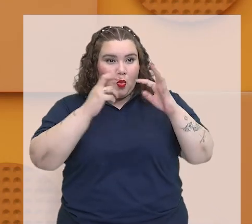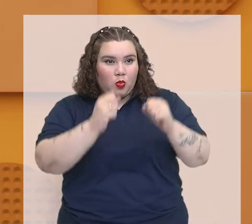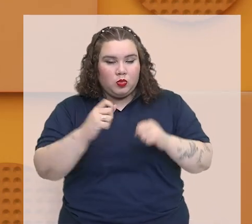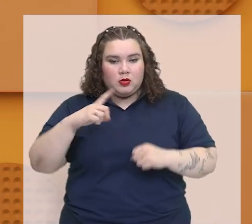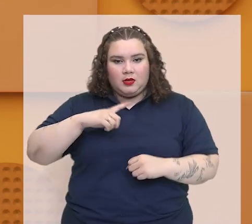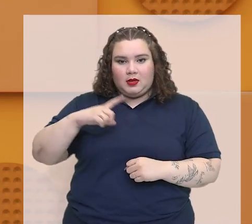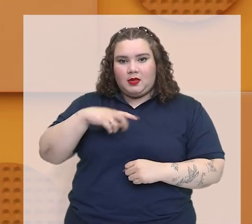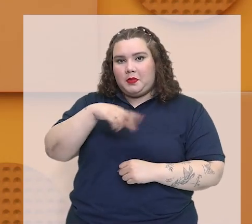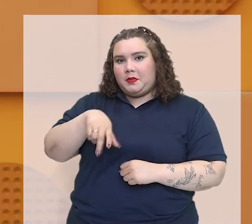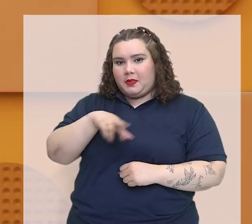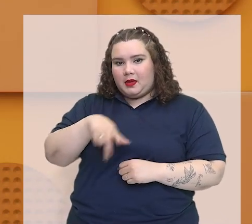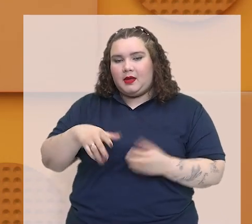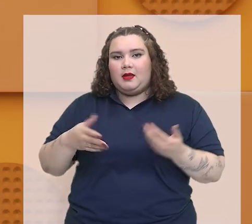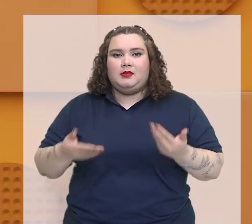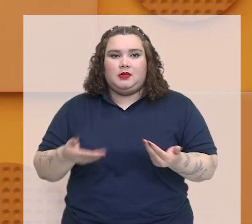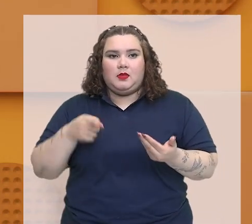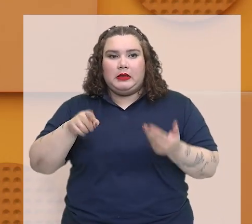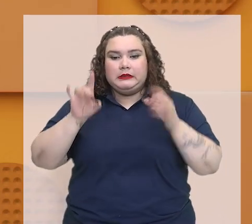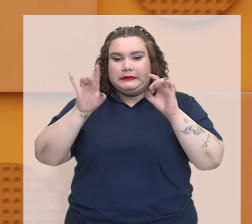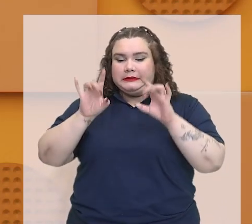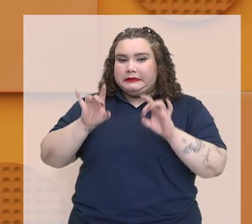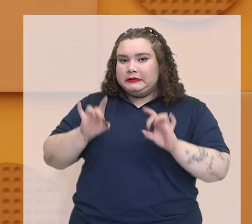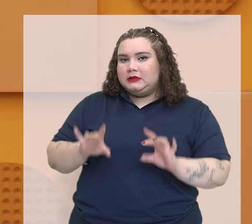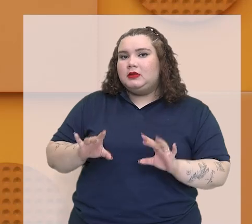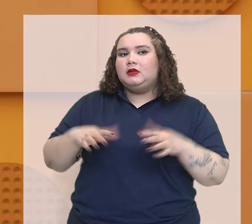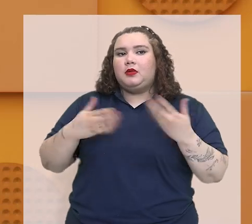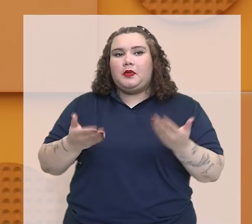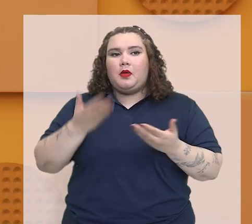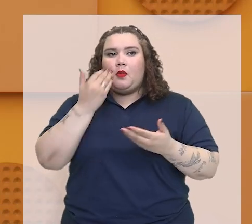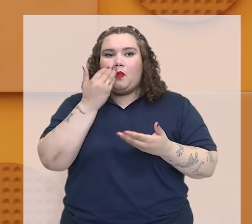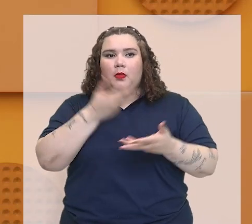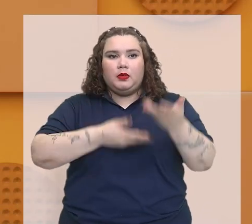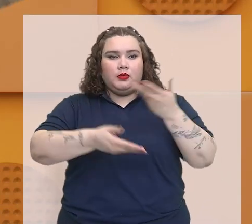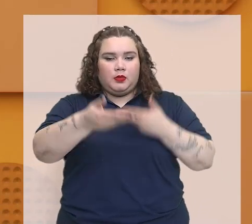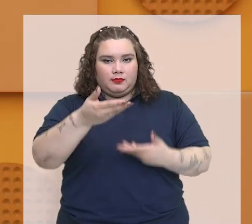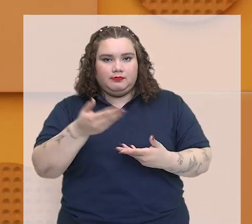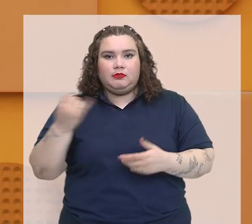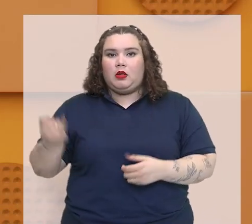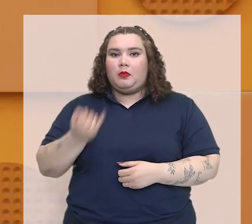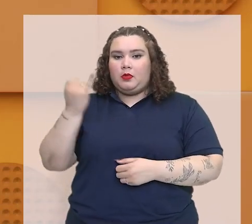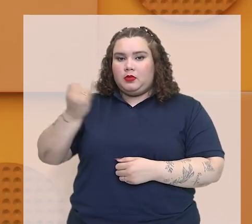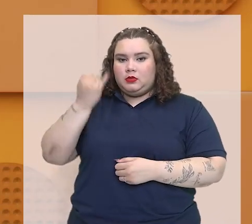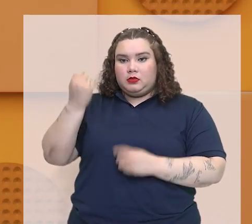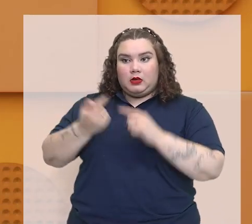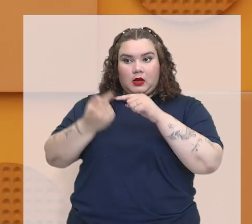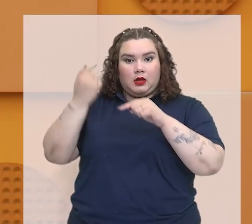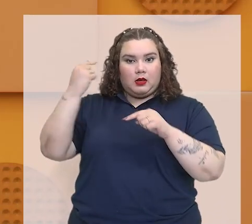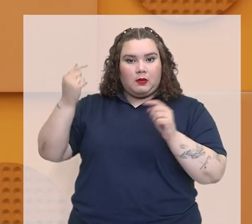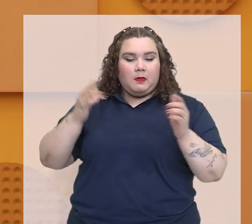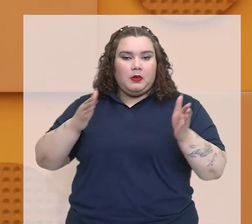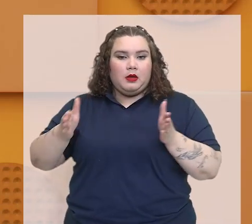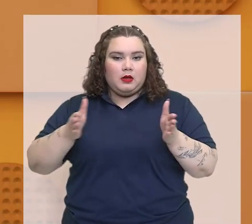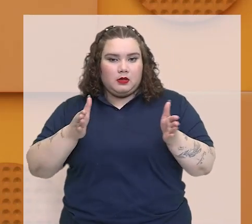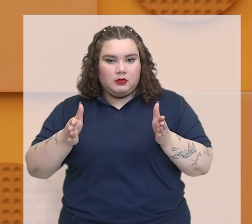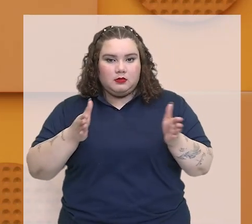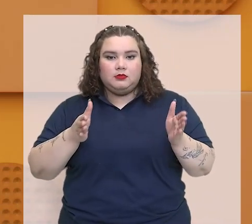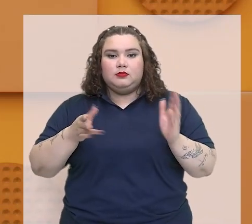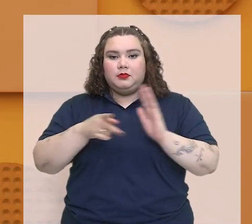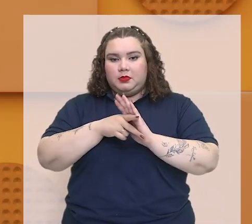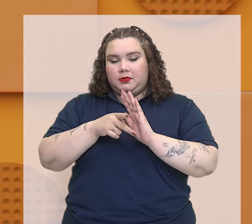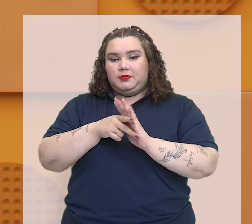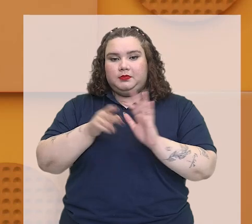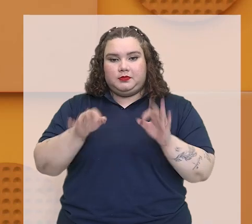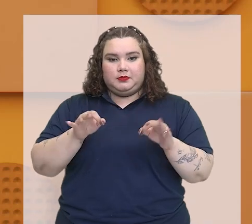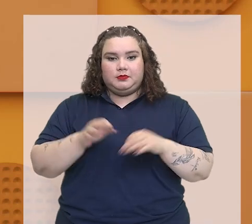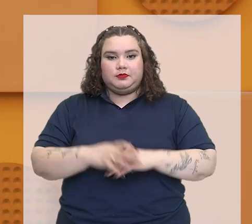tinha, então, fazia, as trocas, então, por alimentação. Daí a importância, naquele período, então, aí, do